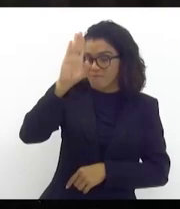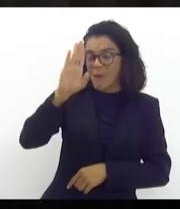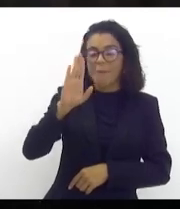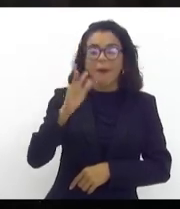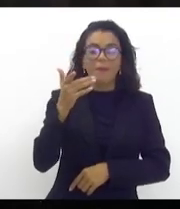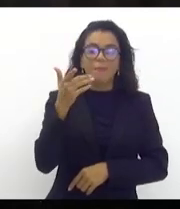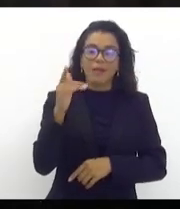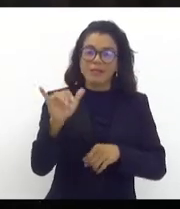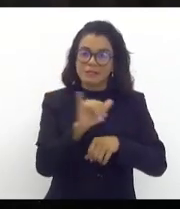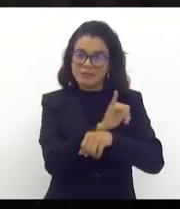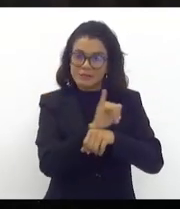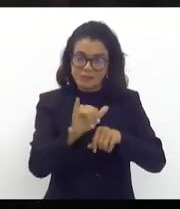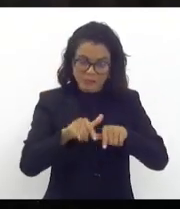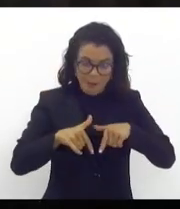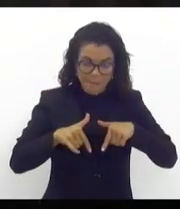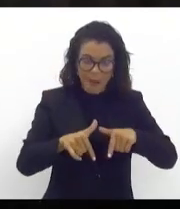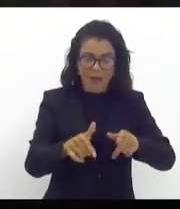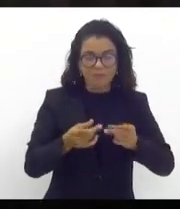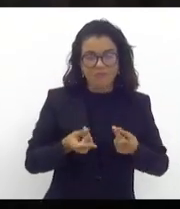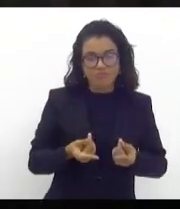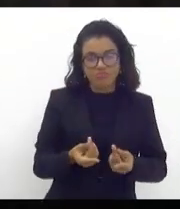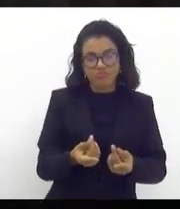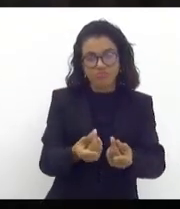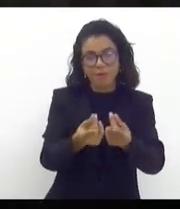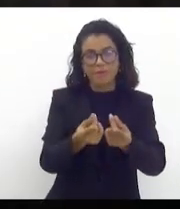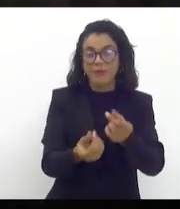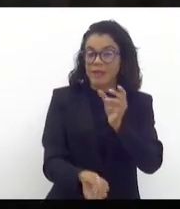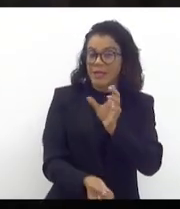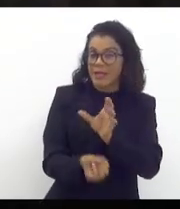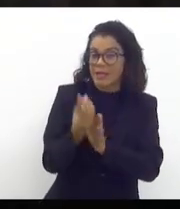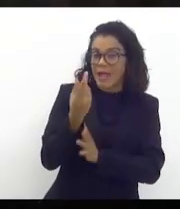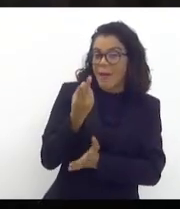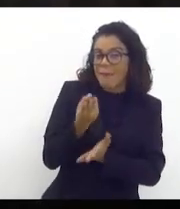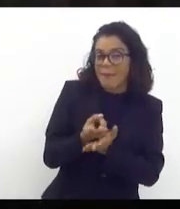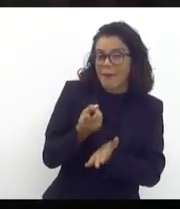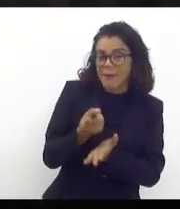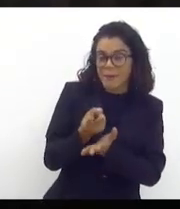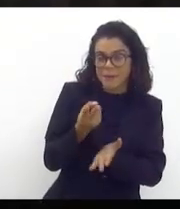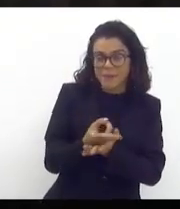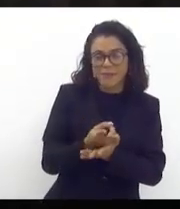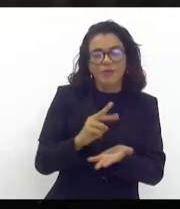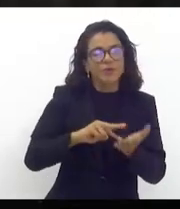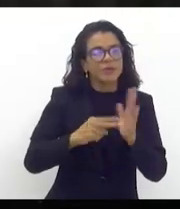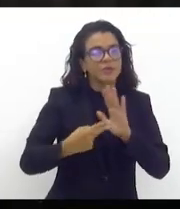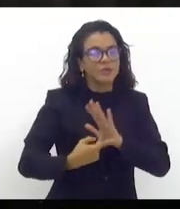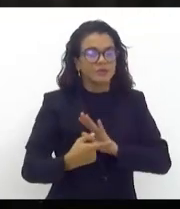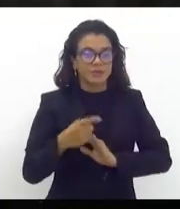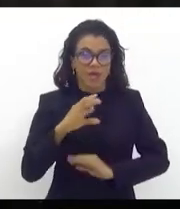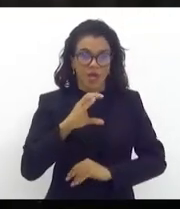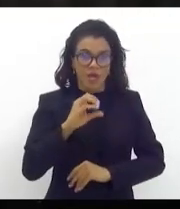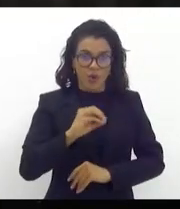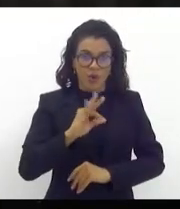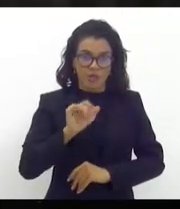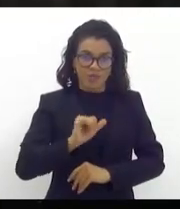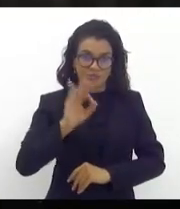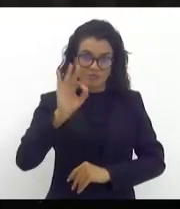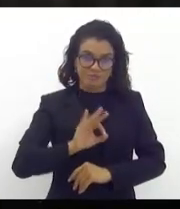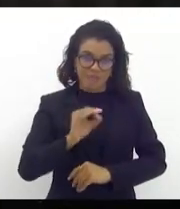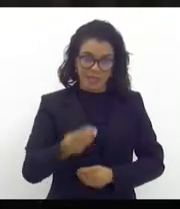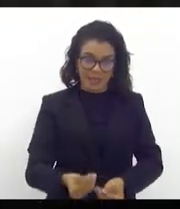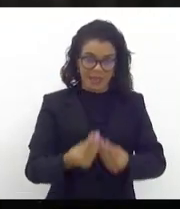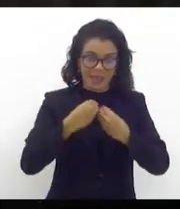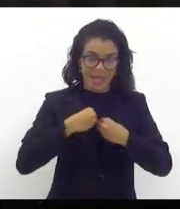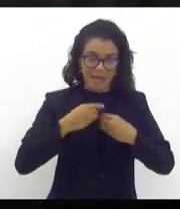ela seja efetiva, é necessário criar permanência. Ou seja, as cotas dão acesso